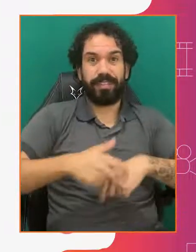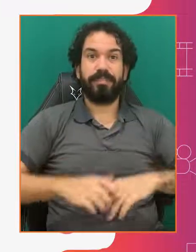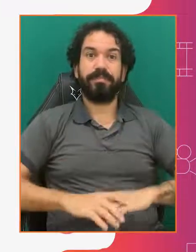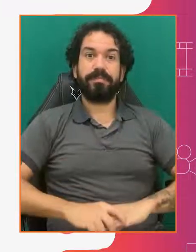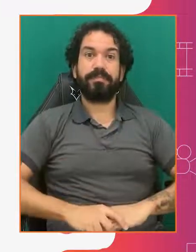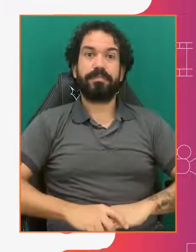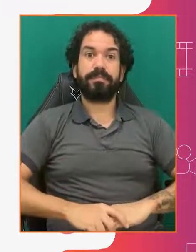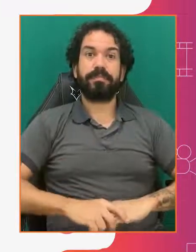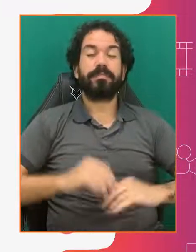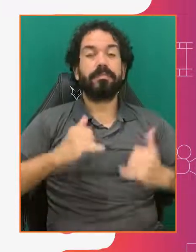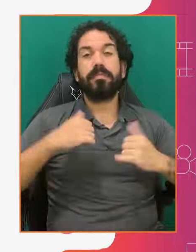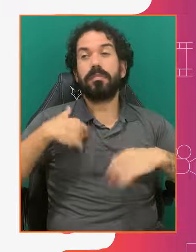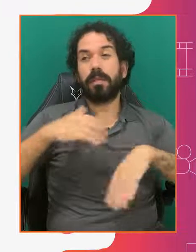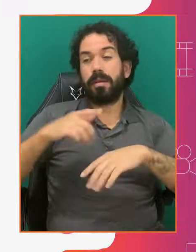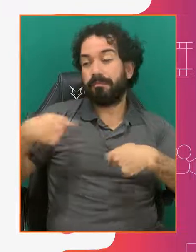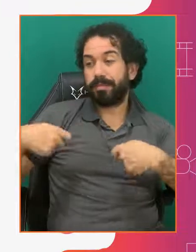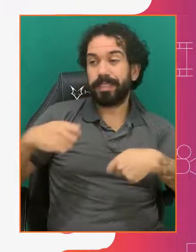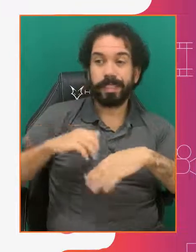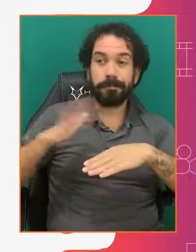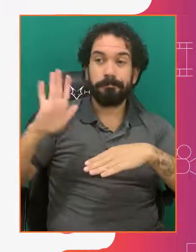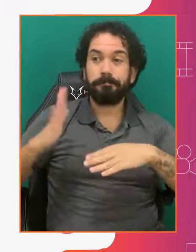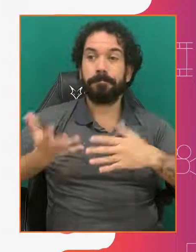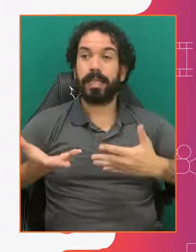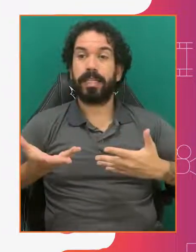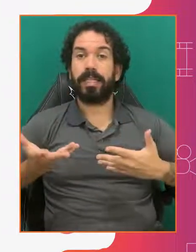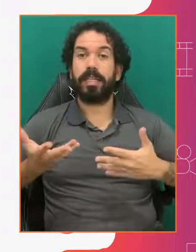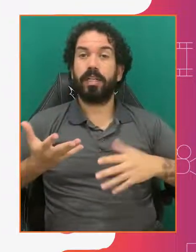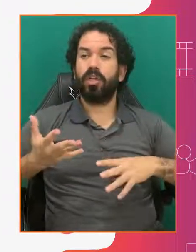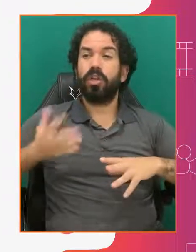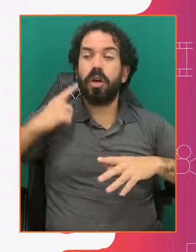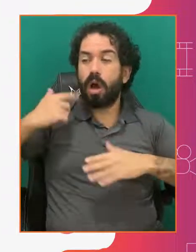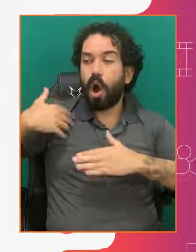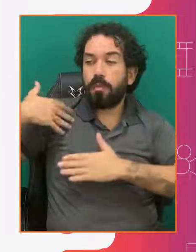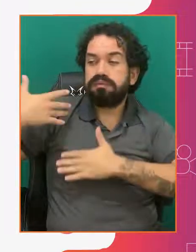momento. Se você tem maior necessidade de